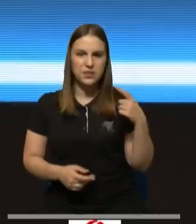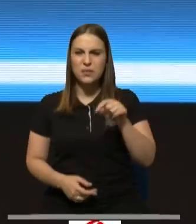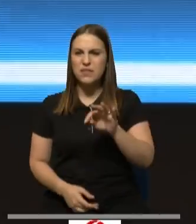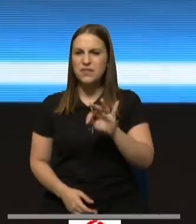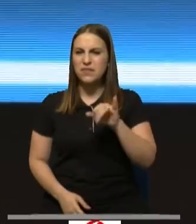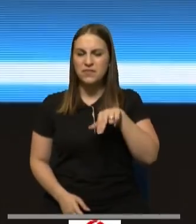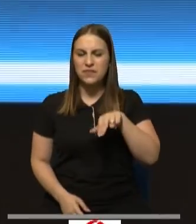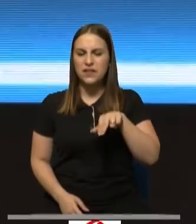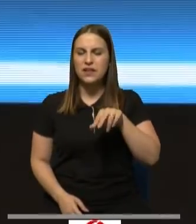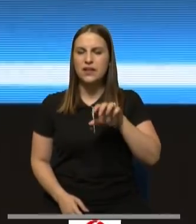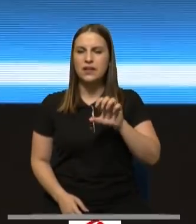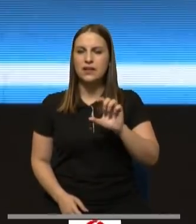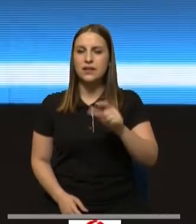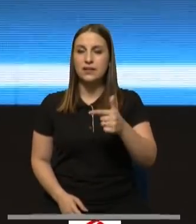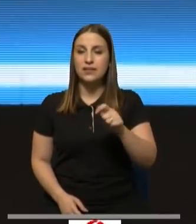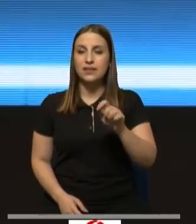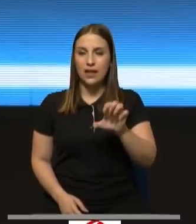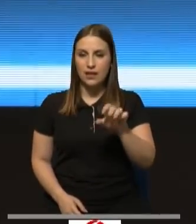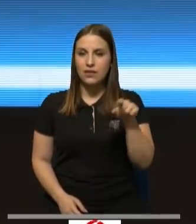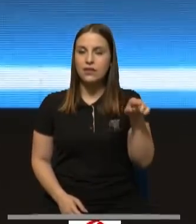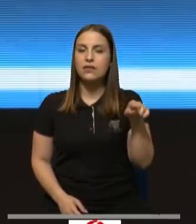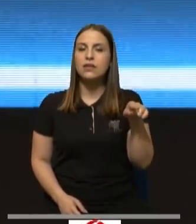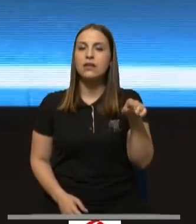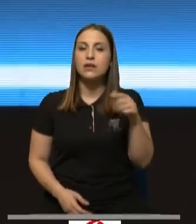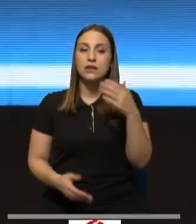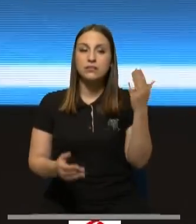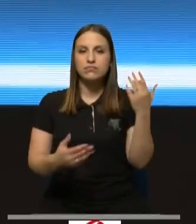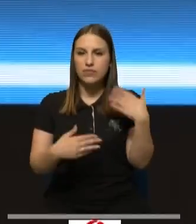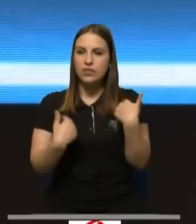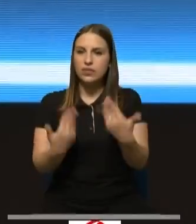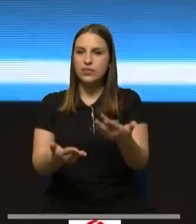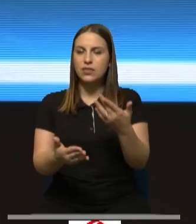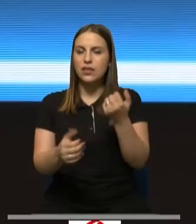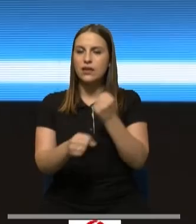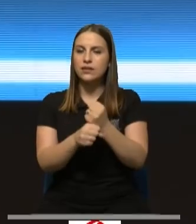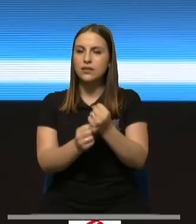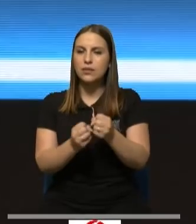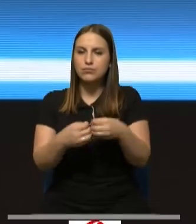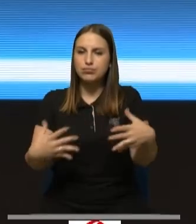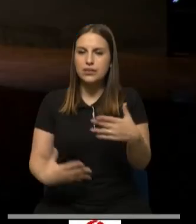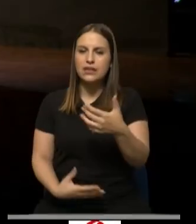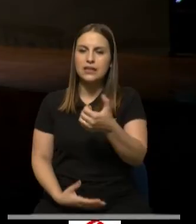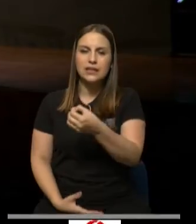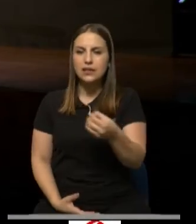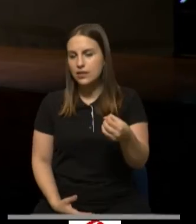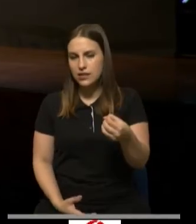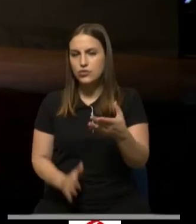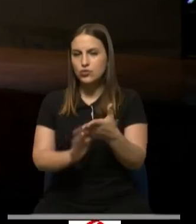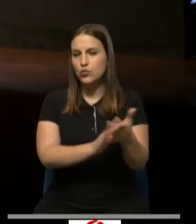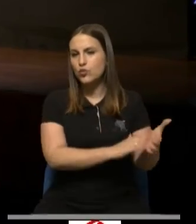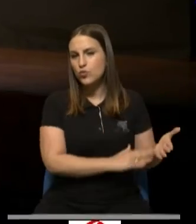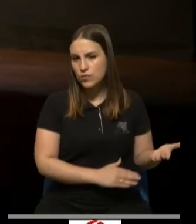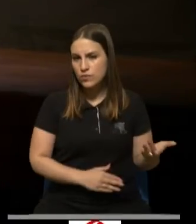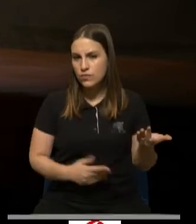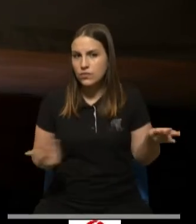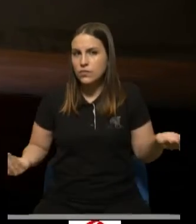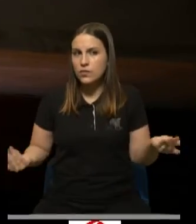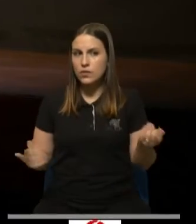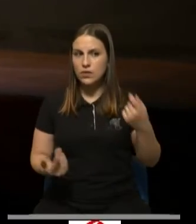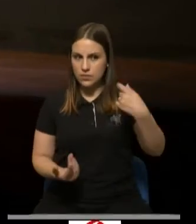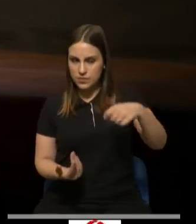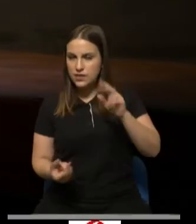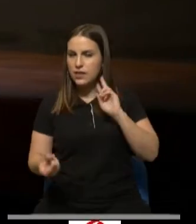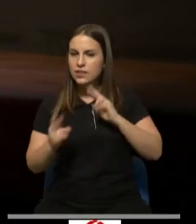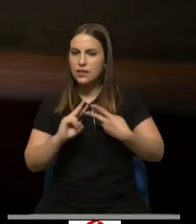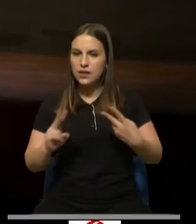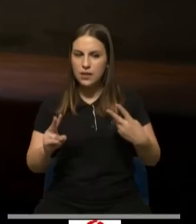se está a instalar em Lisboa, a Klarna, que vai trazer 500 postos de trabalho. E, portanto, essa capacidade ou não de ser um presidente da Câmara